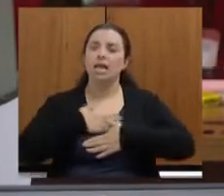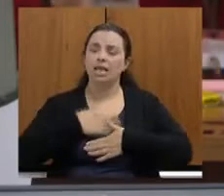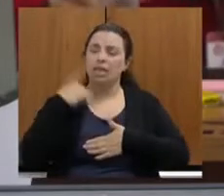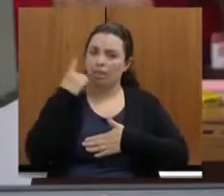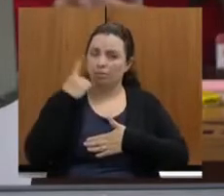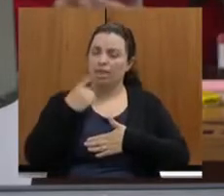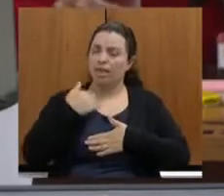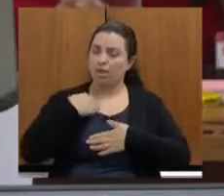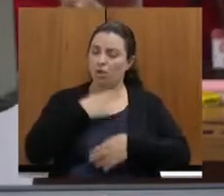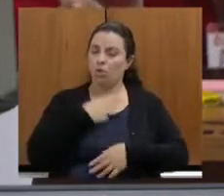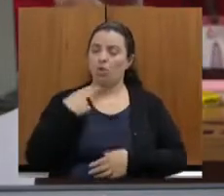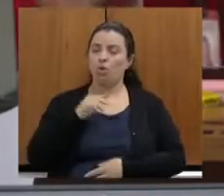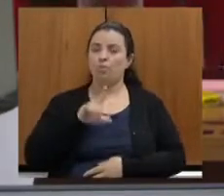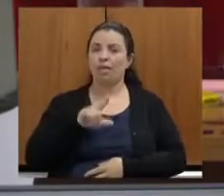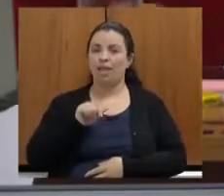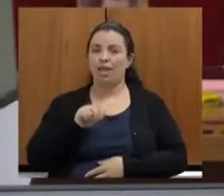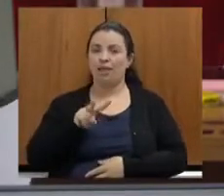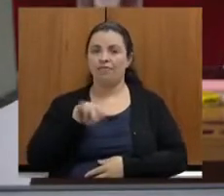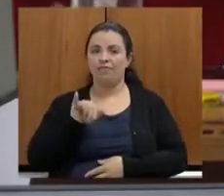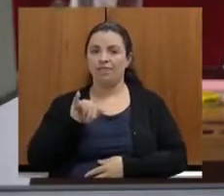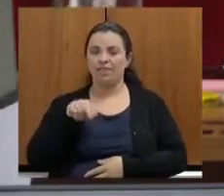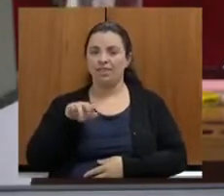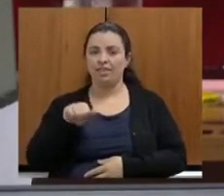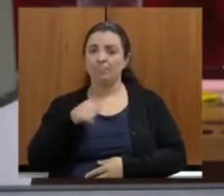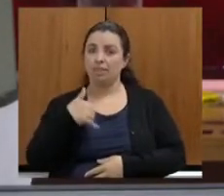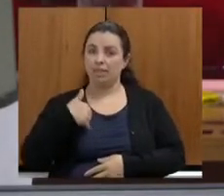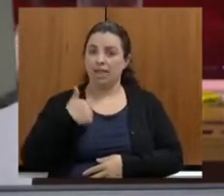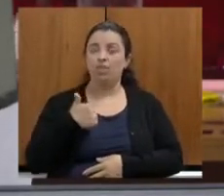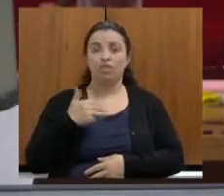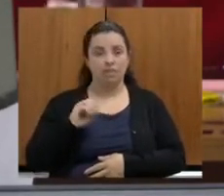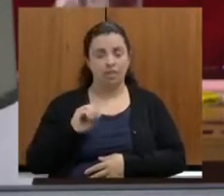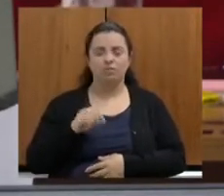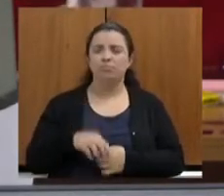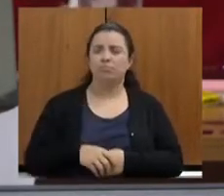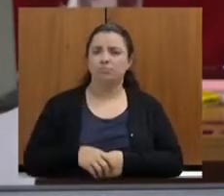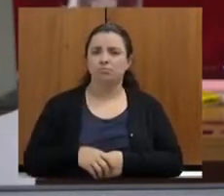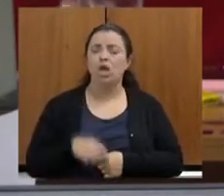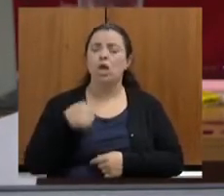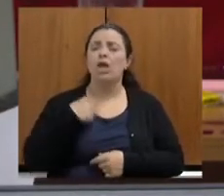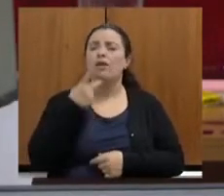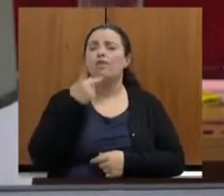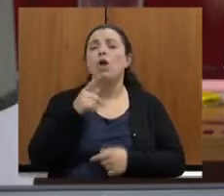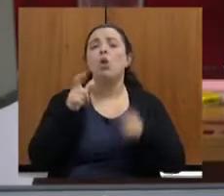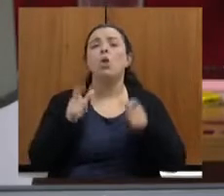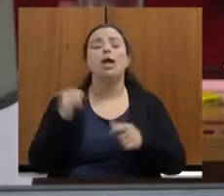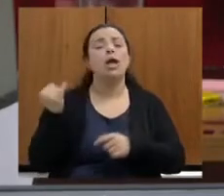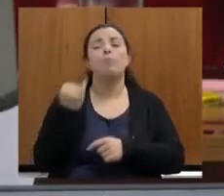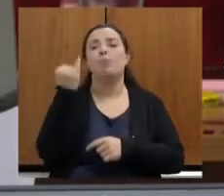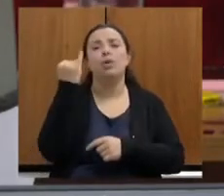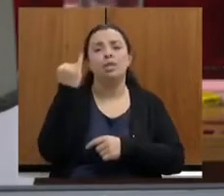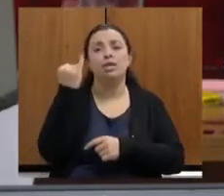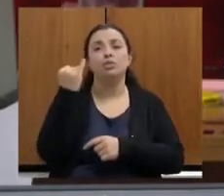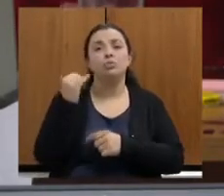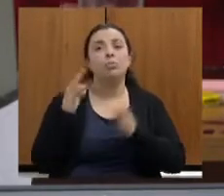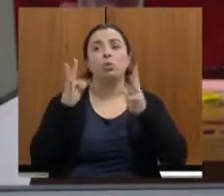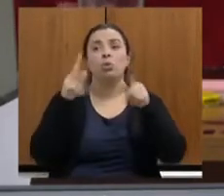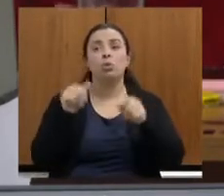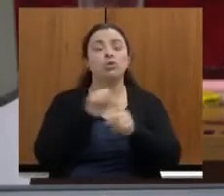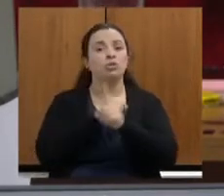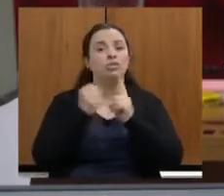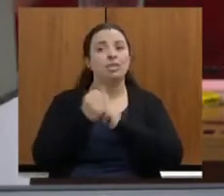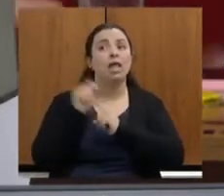e tenho 10 anos eu queria falar de um lugar muito importante para a sociedade a terra do Curral